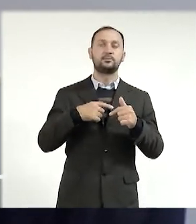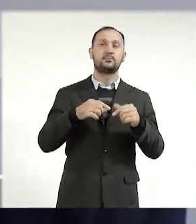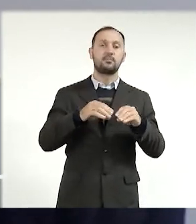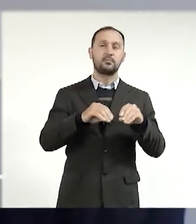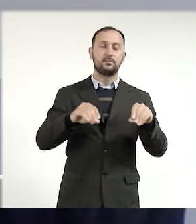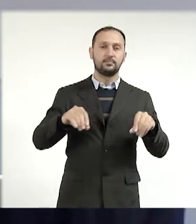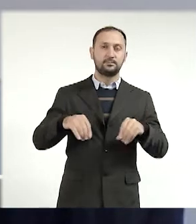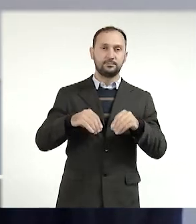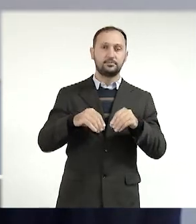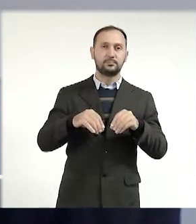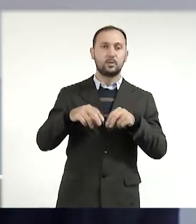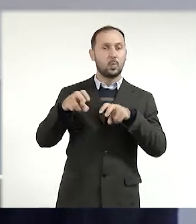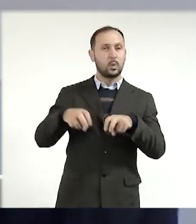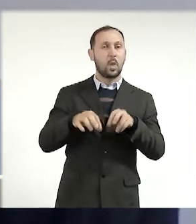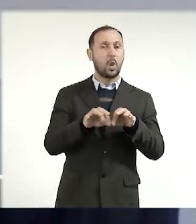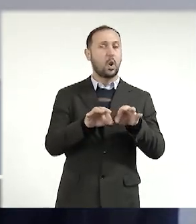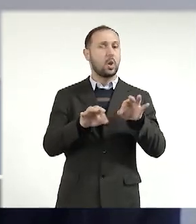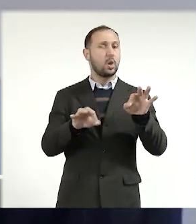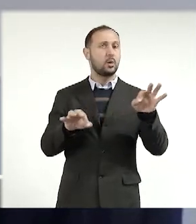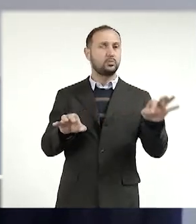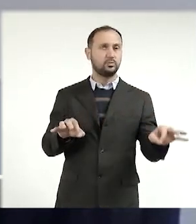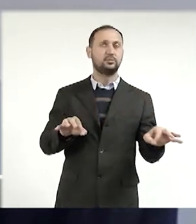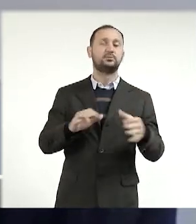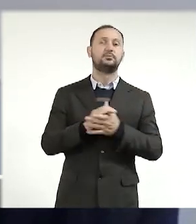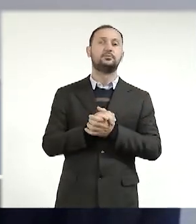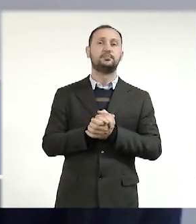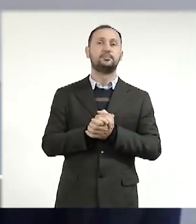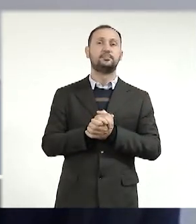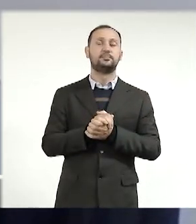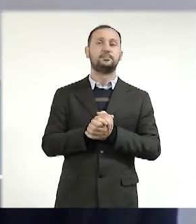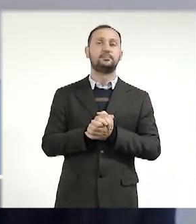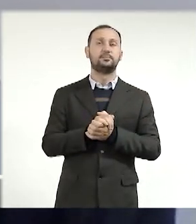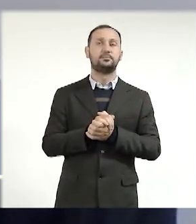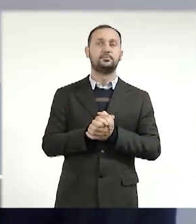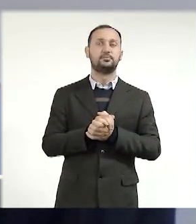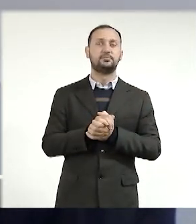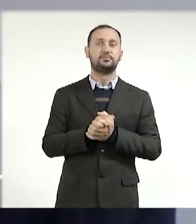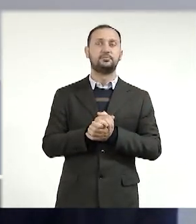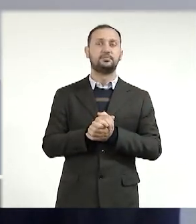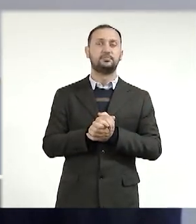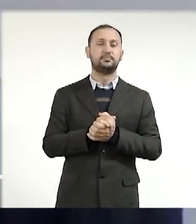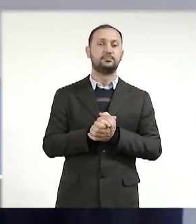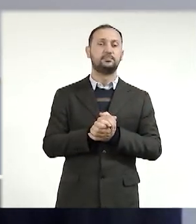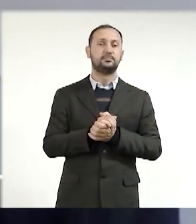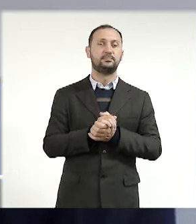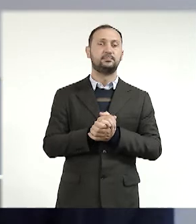vezes, em propriedades rurais bastante distantes das cidades,